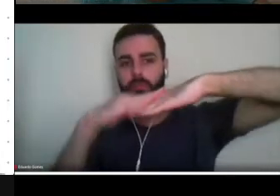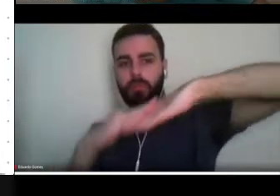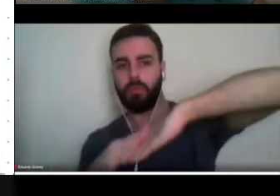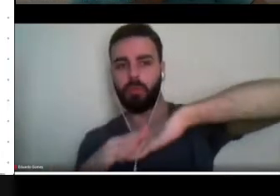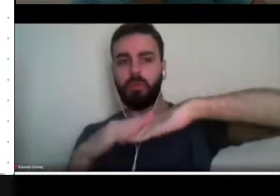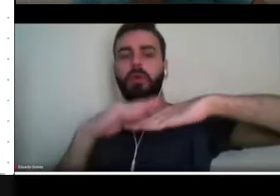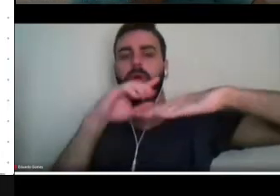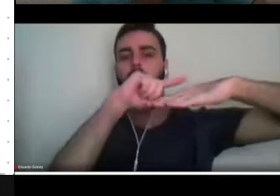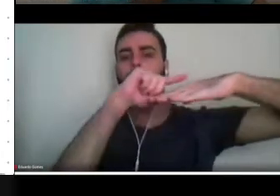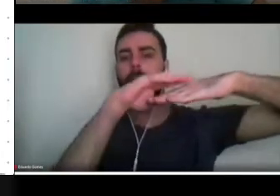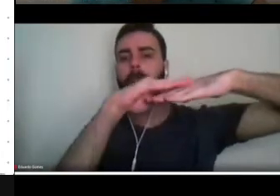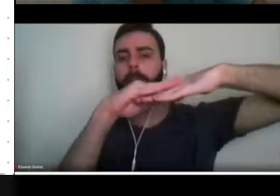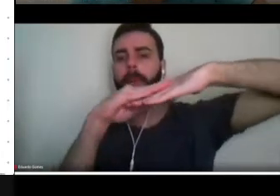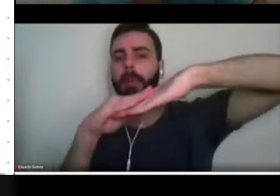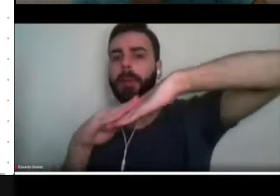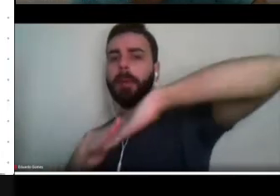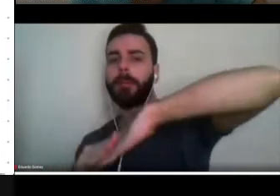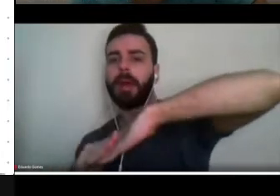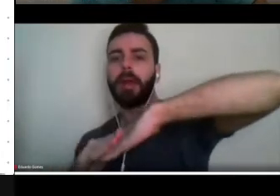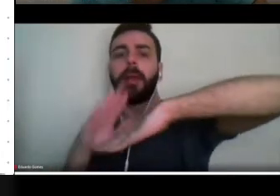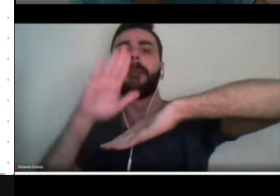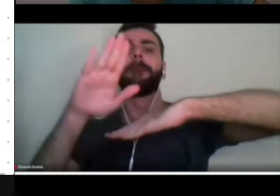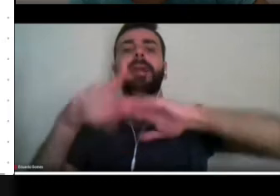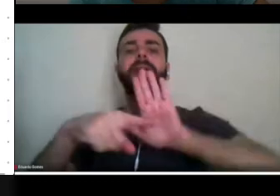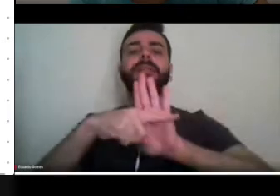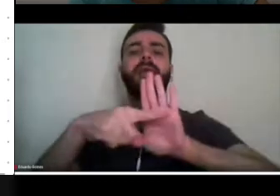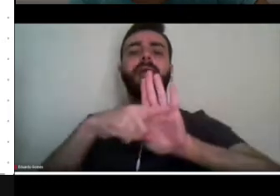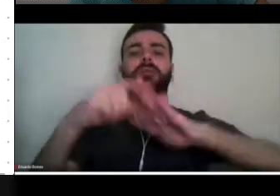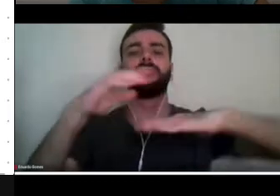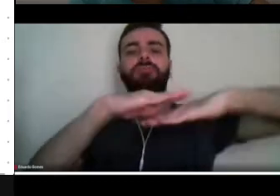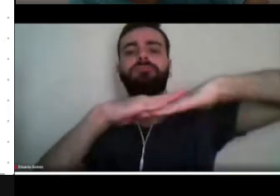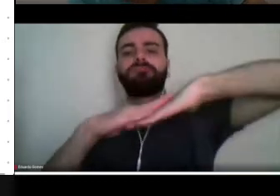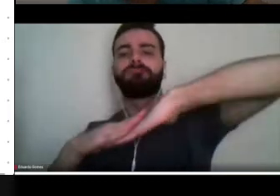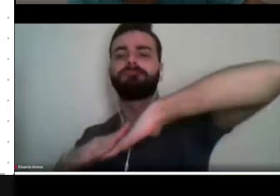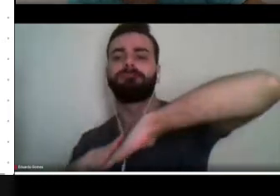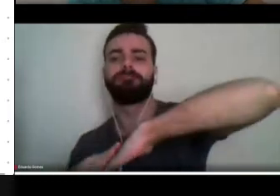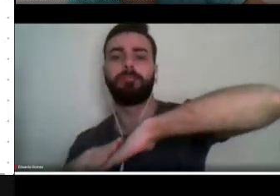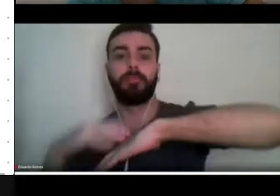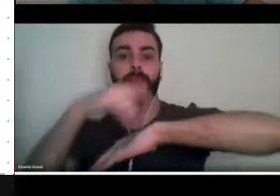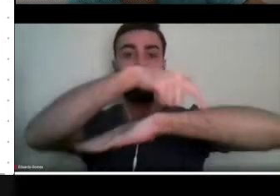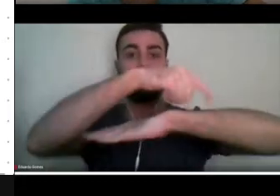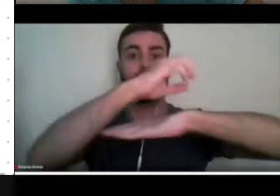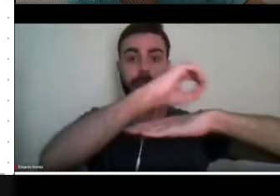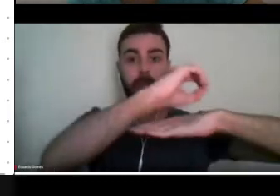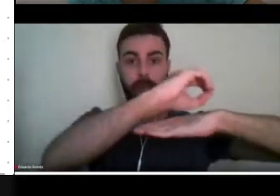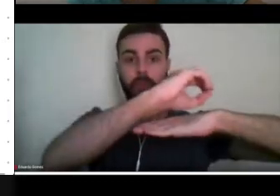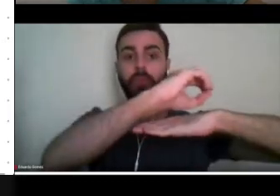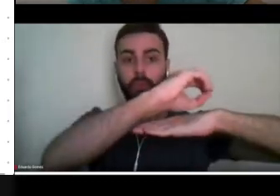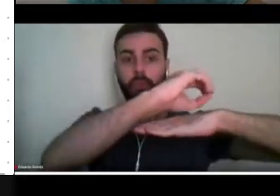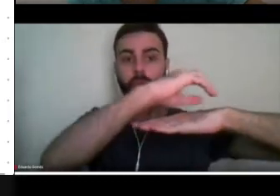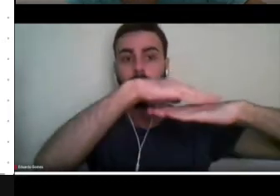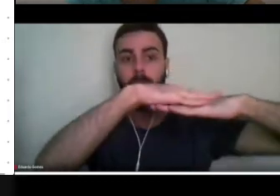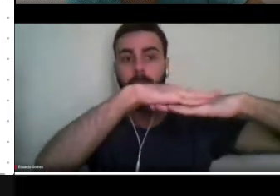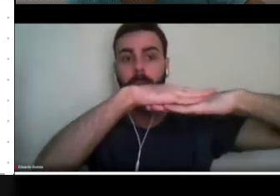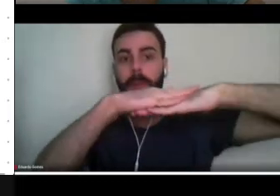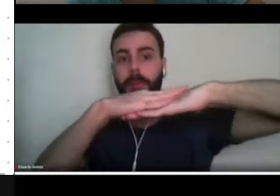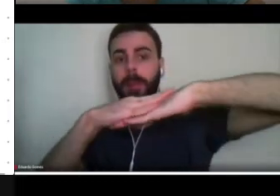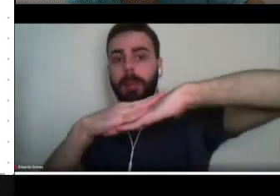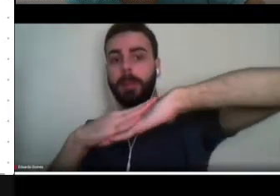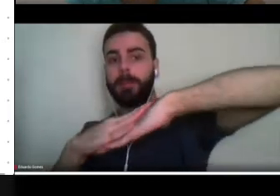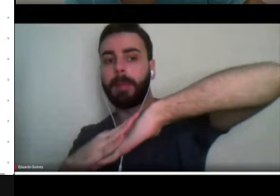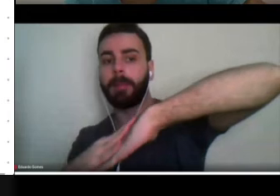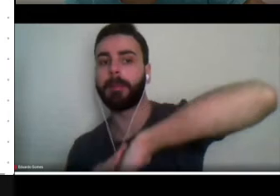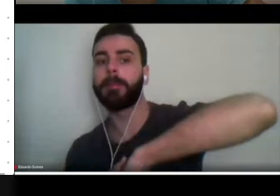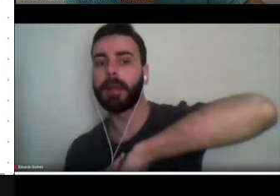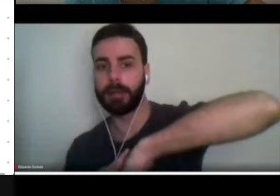Então ela sai do zero e a inclinação é negativa e vai aumentando em módulo. Então a velocidade, né?